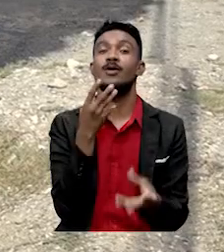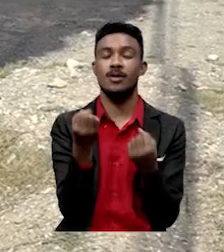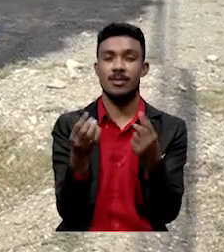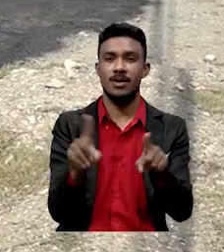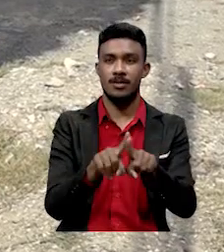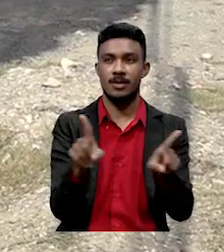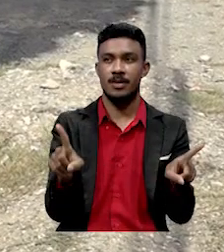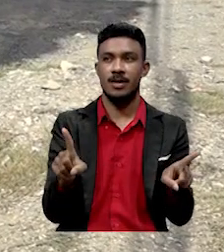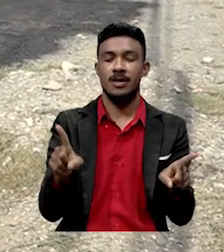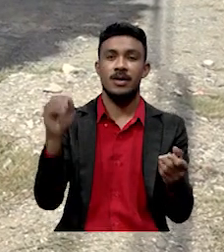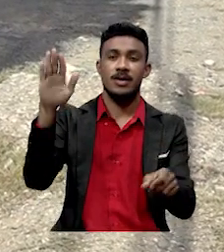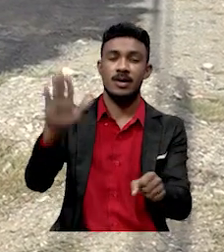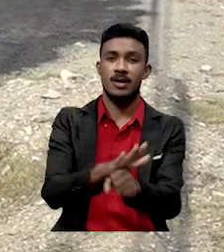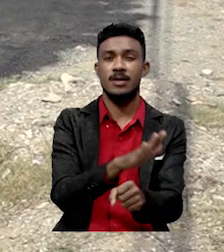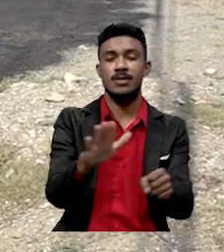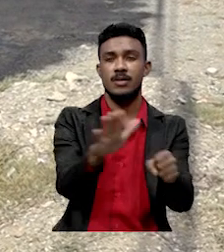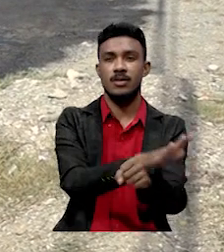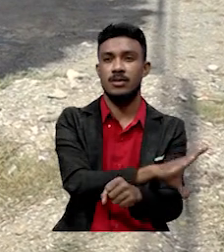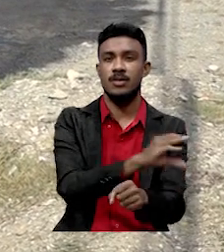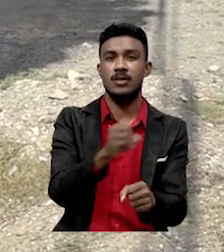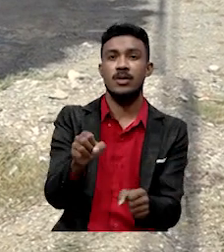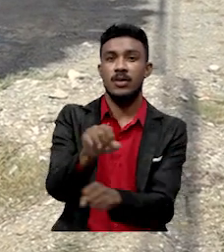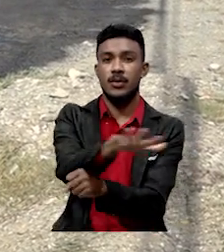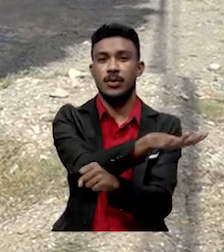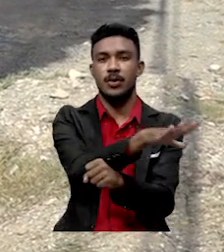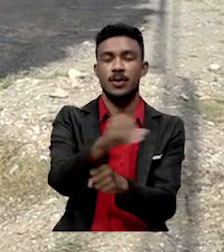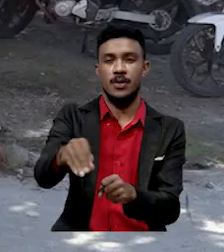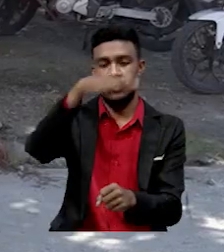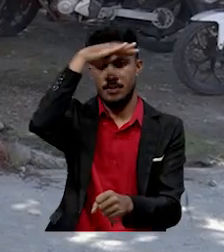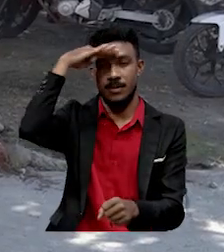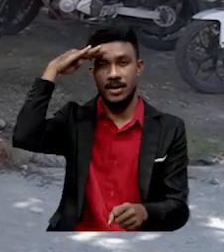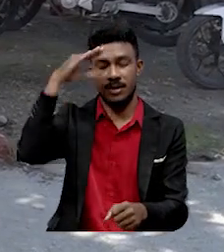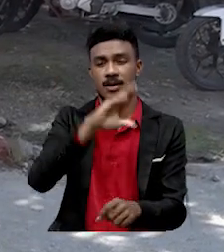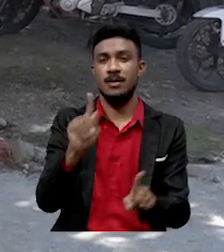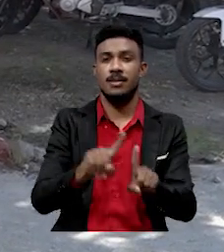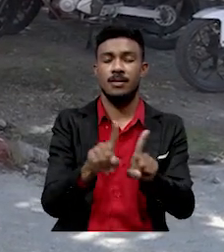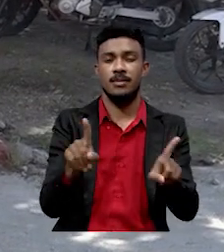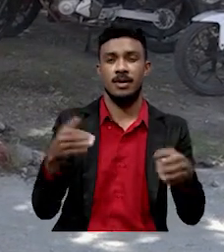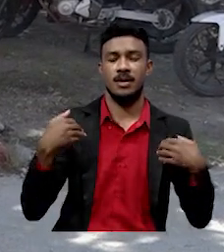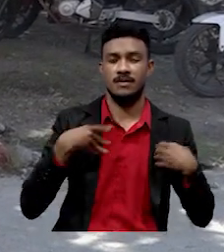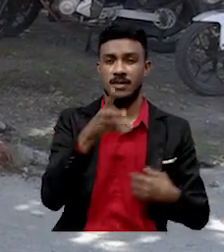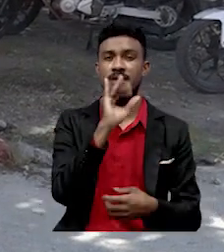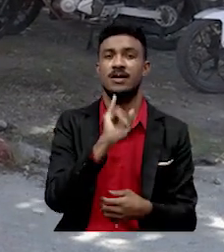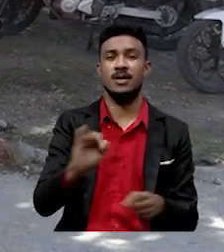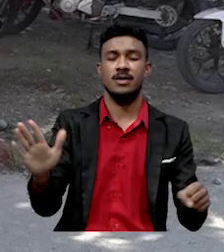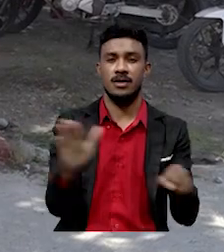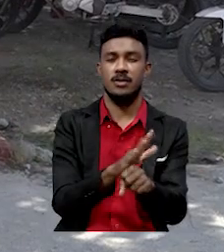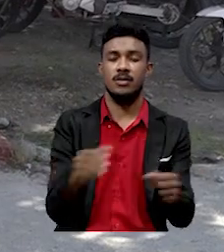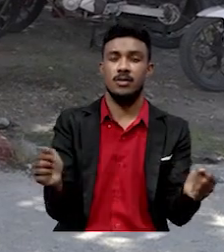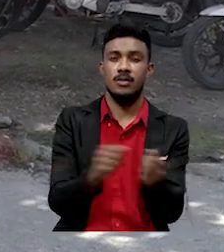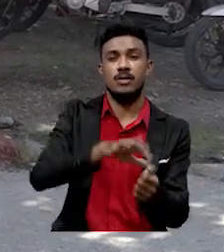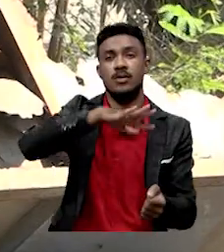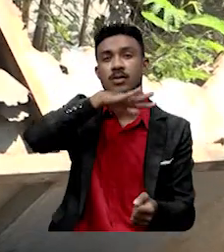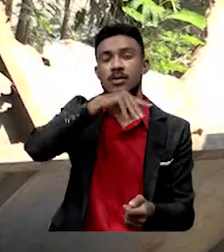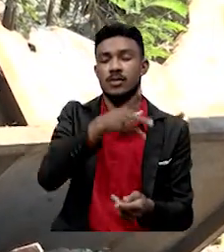estacionamento ateru ba ateru, rega hol katraung halorai labele suar, enquanto iha dili larang na konu hela ho lixu